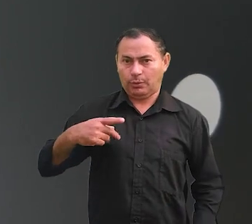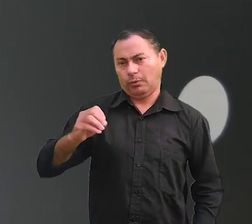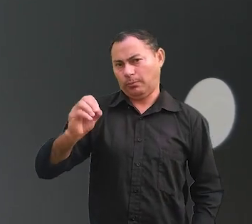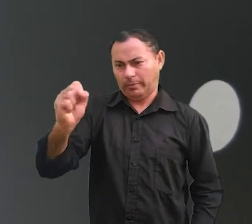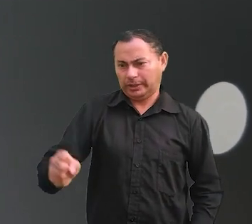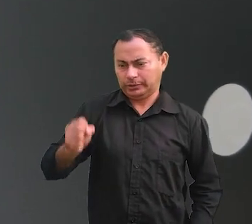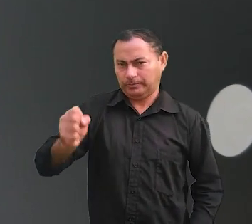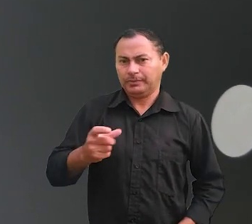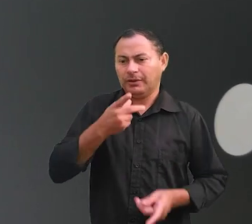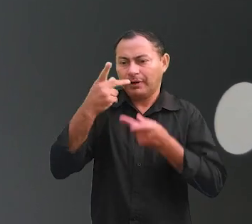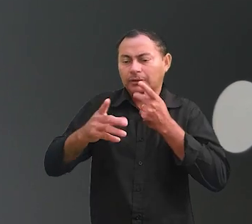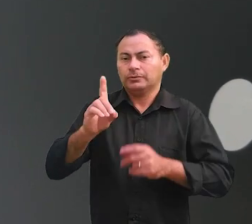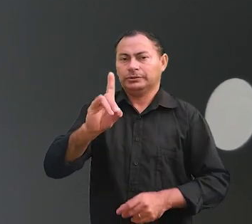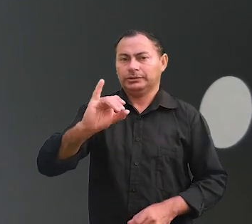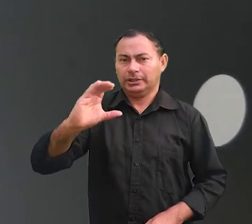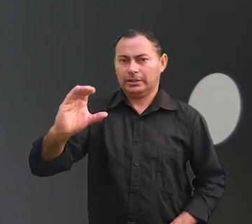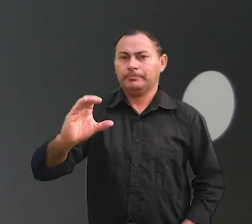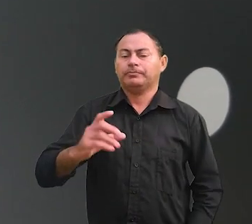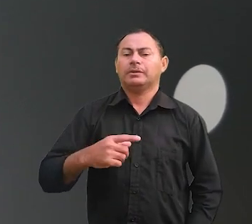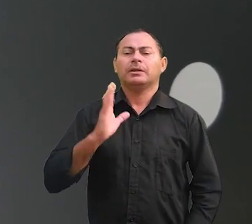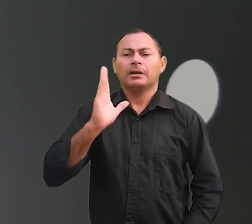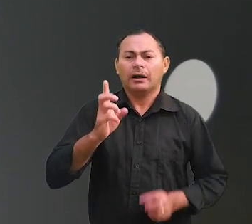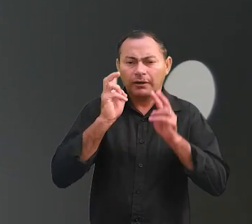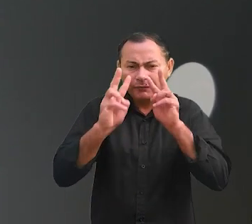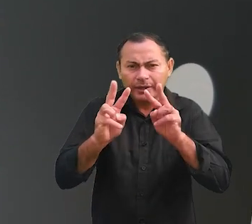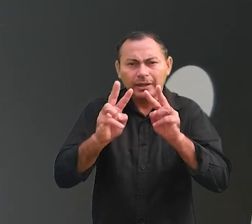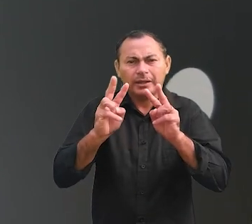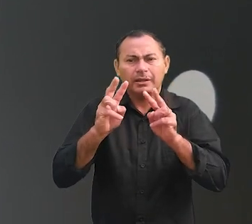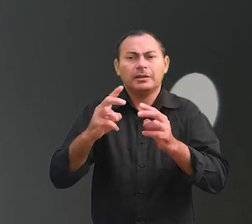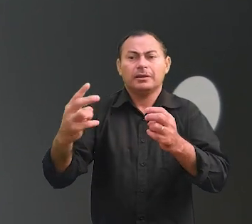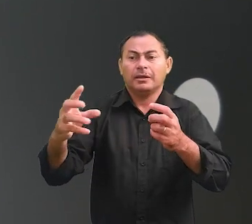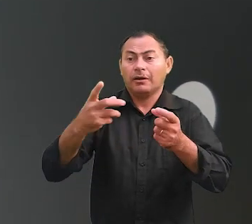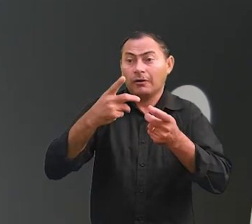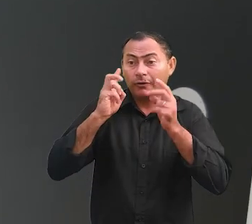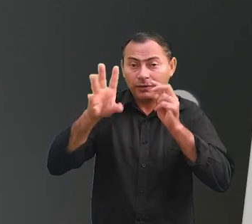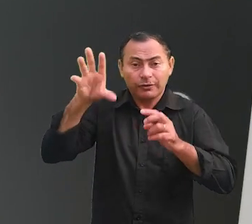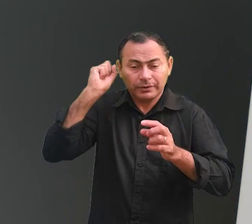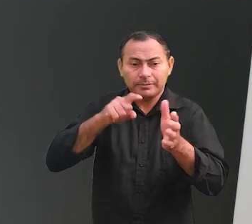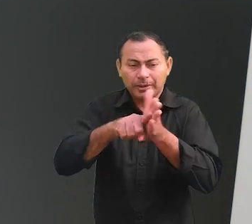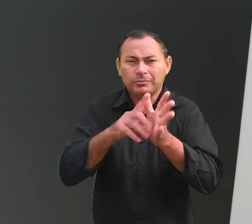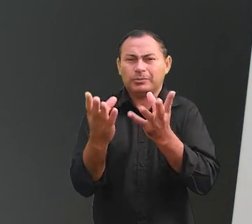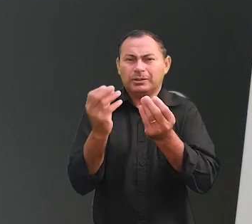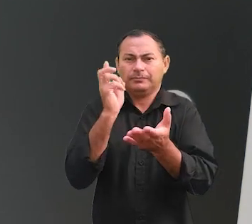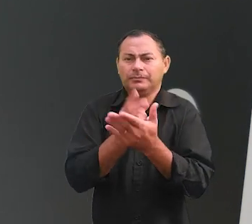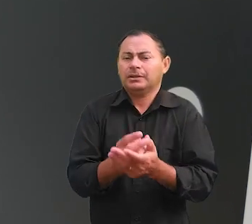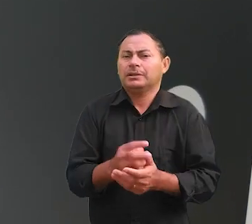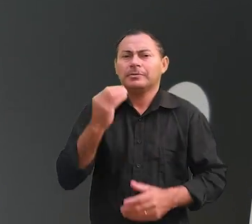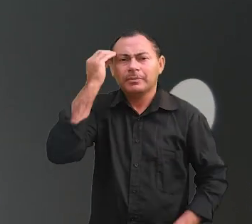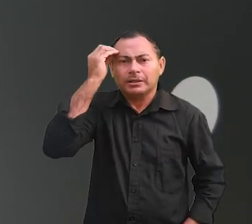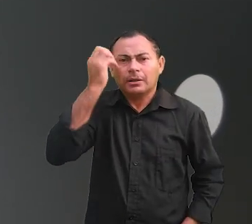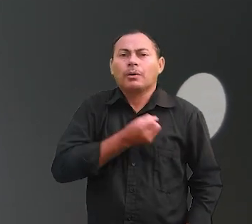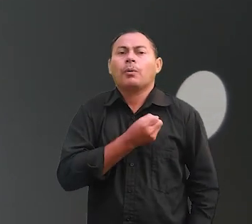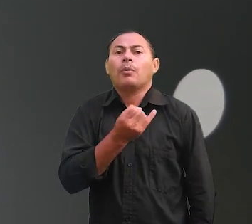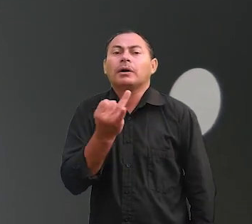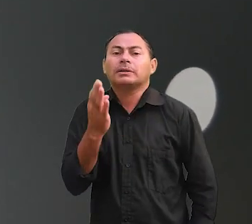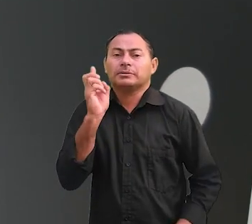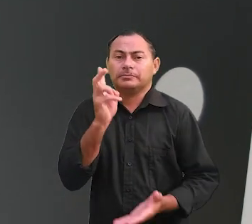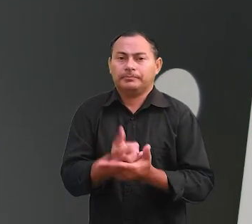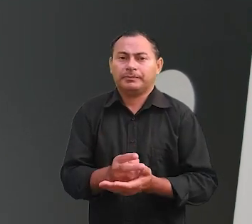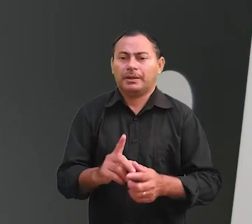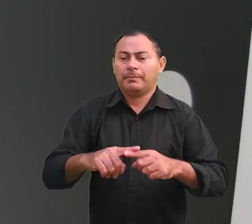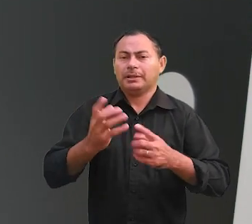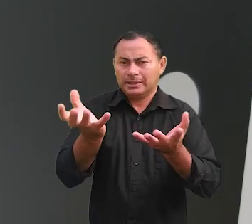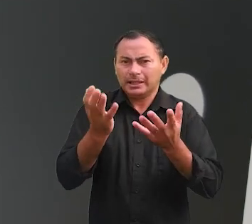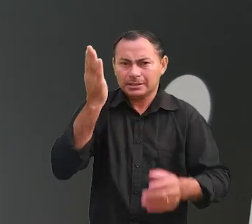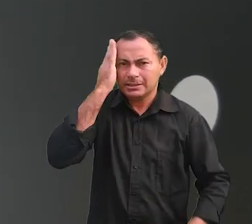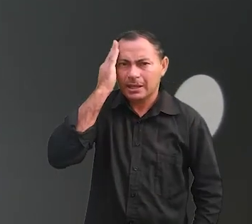pastor diz o pastor disse que já ouvi essa pergunta muitas e muitas vezes você nem imagina quantas vezes